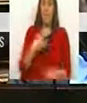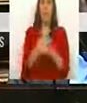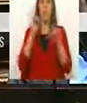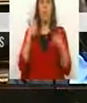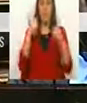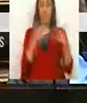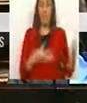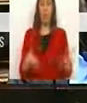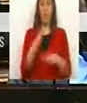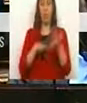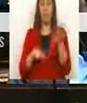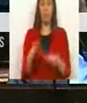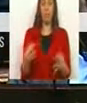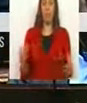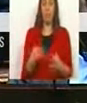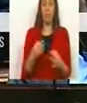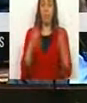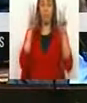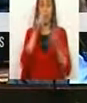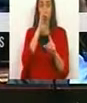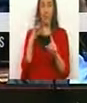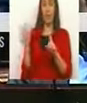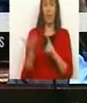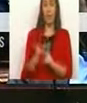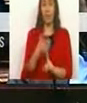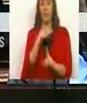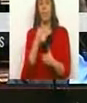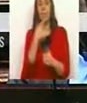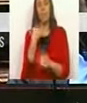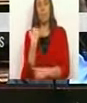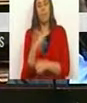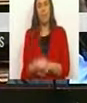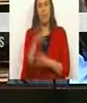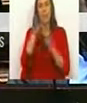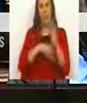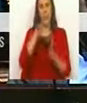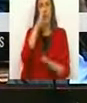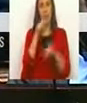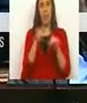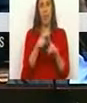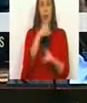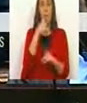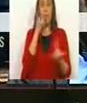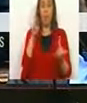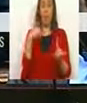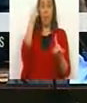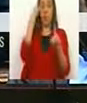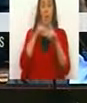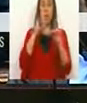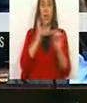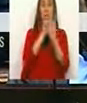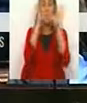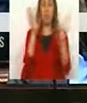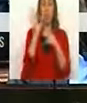um bom caminho que estava a ser percorrido em matérias ambientais, decidiram chumbar um programa de governo que se comprometia com metas claras,